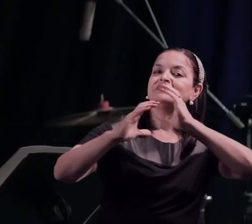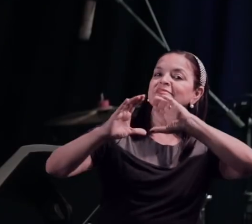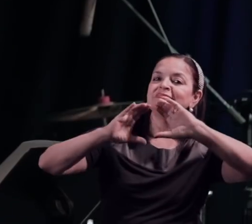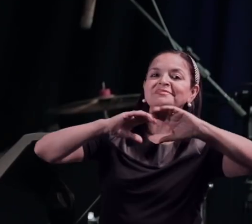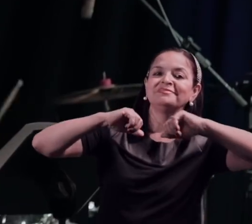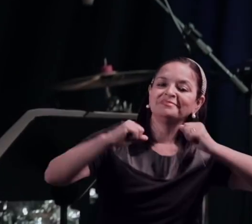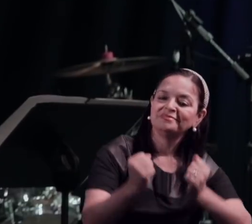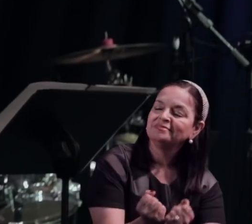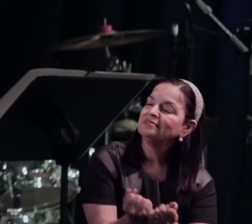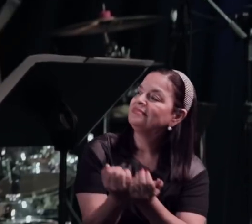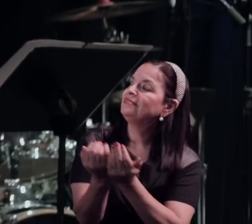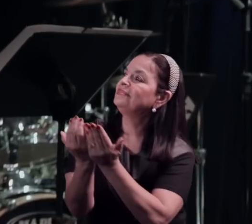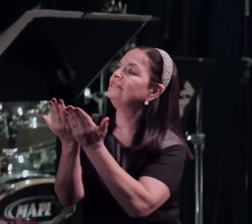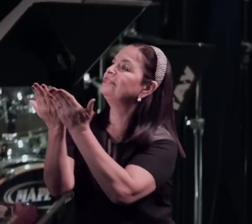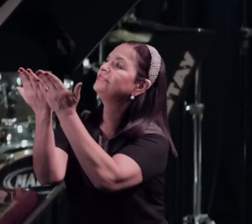oferecer-te